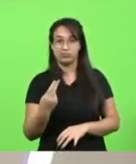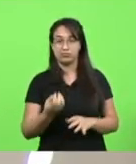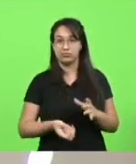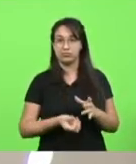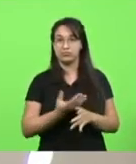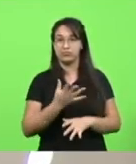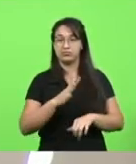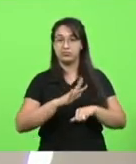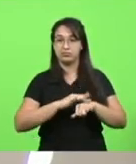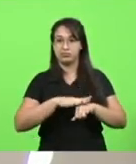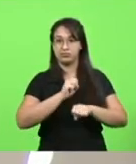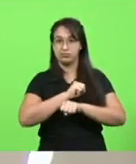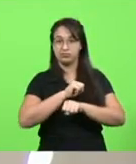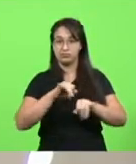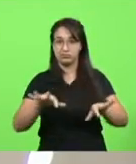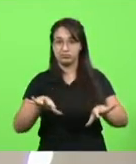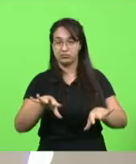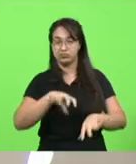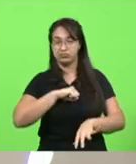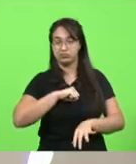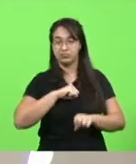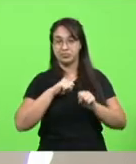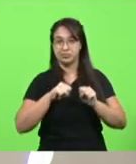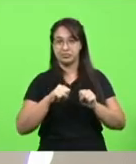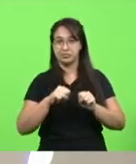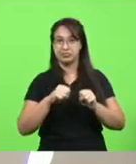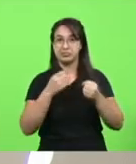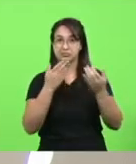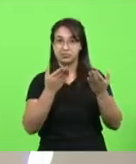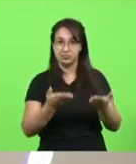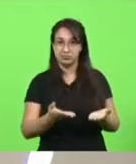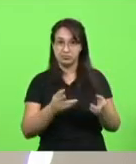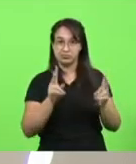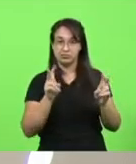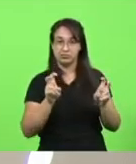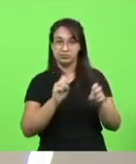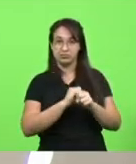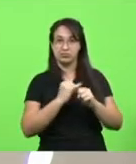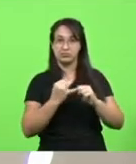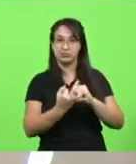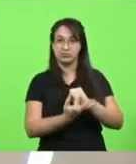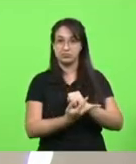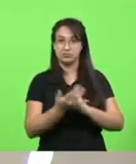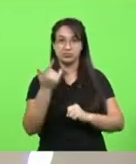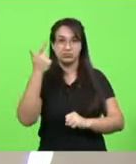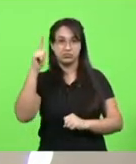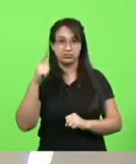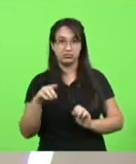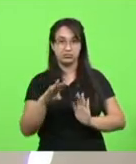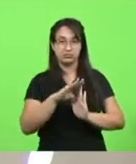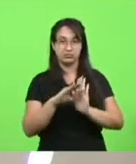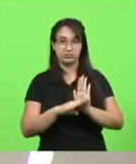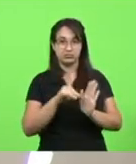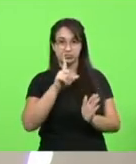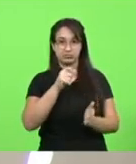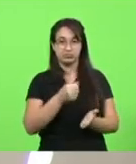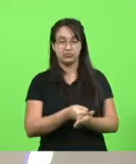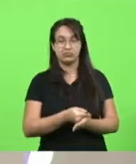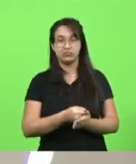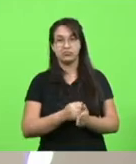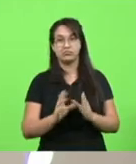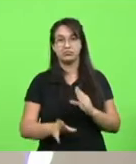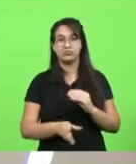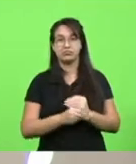doenças infectocontagiosas, em especial a pandemia da Covid-19, adota outras providências. Com emenda